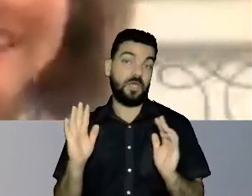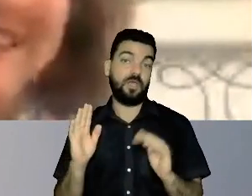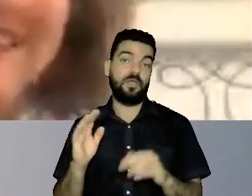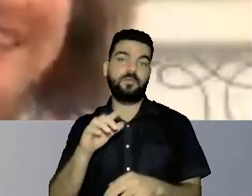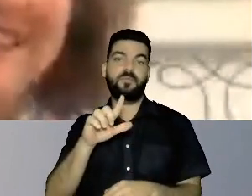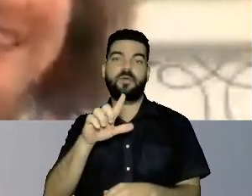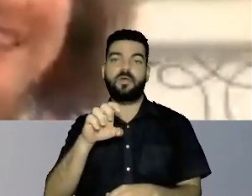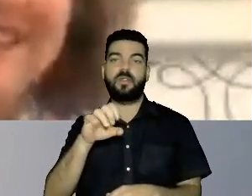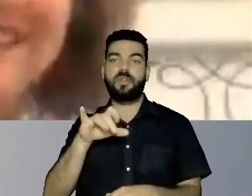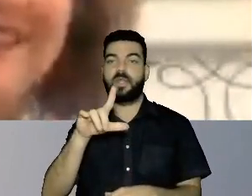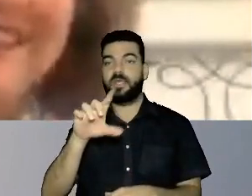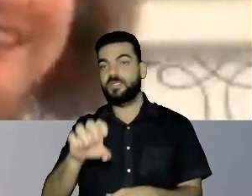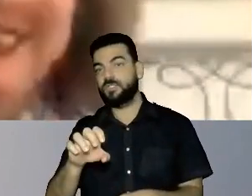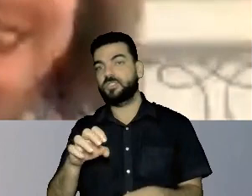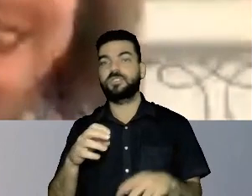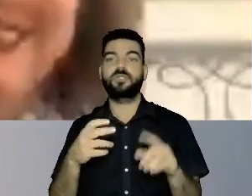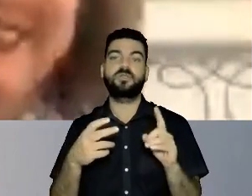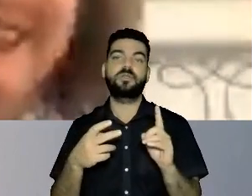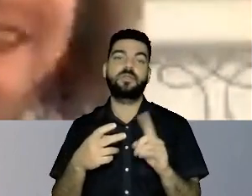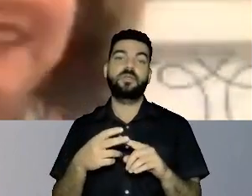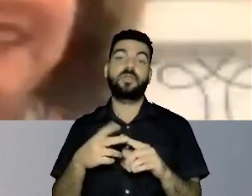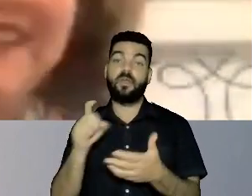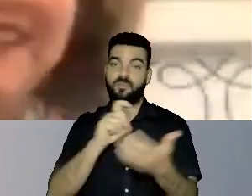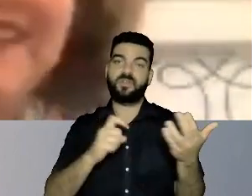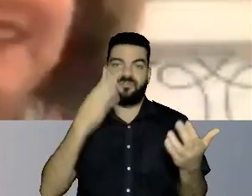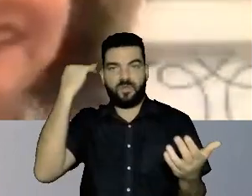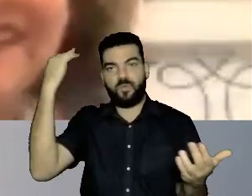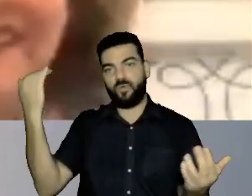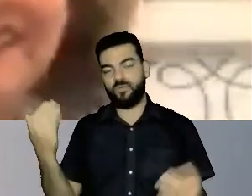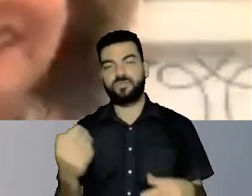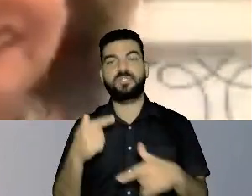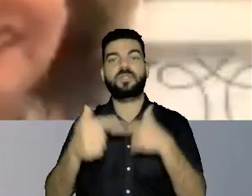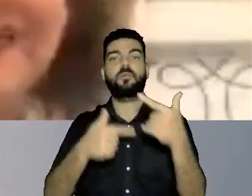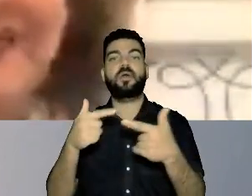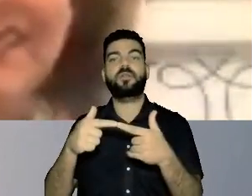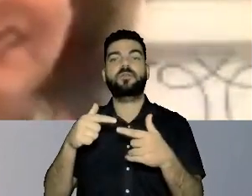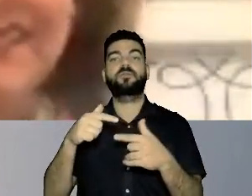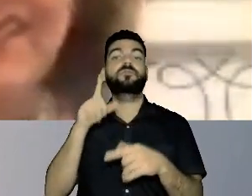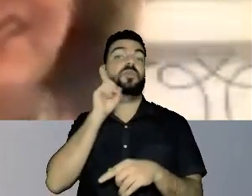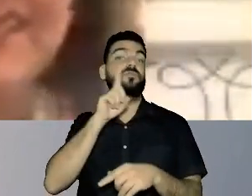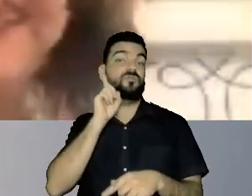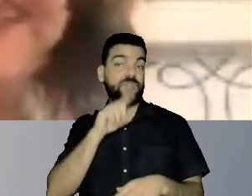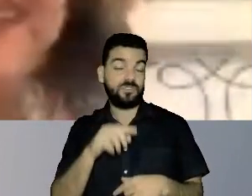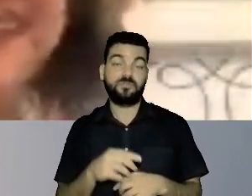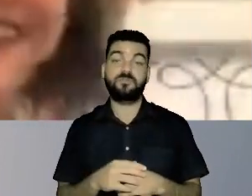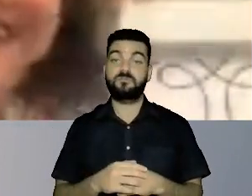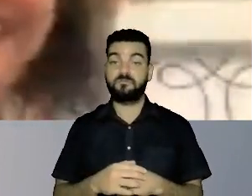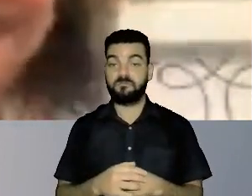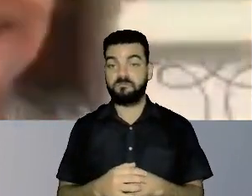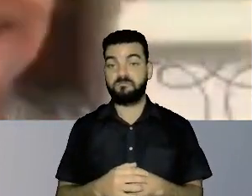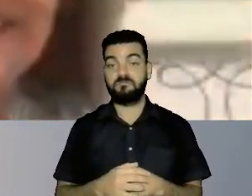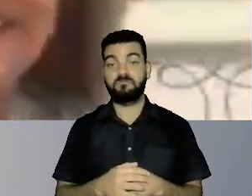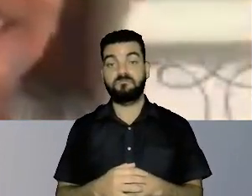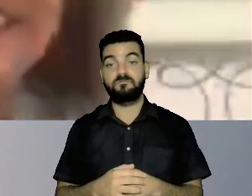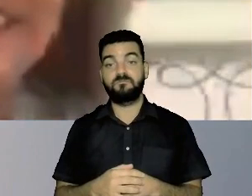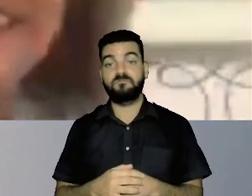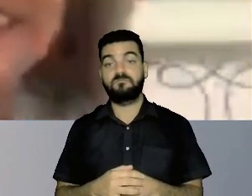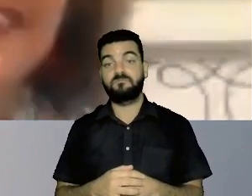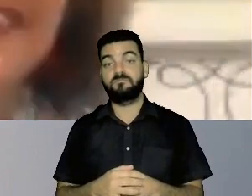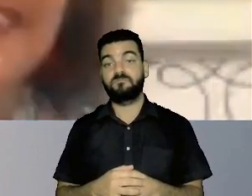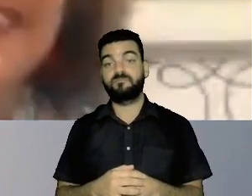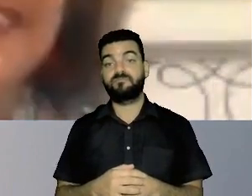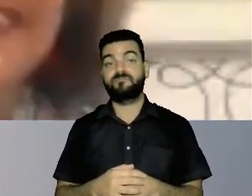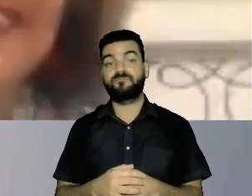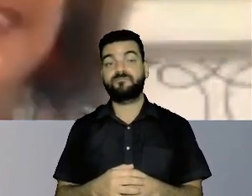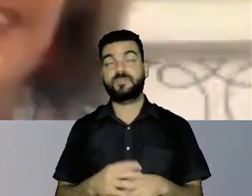tema, eu tenho alguns nomes para citar, como o da Lady Pink, né, que é uma grafiteira muito famosa, que trabalha